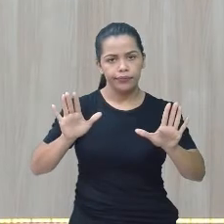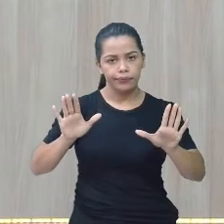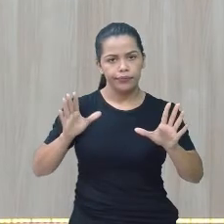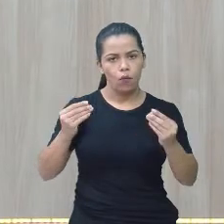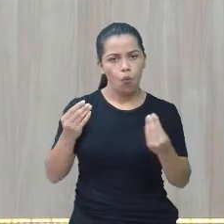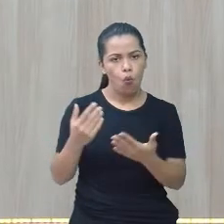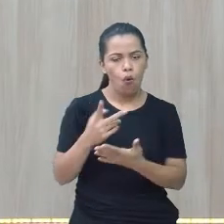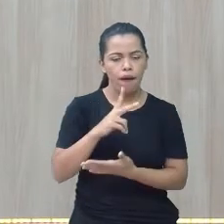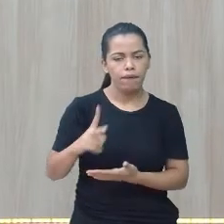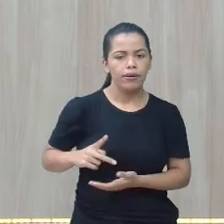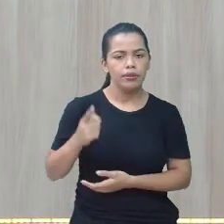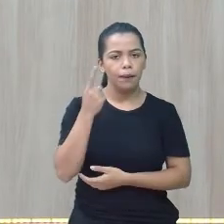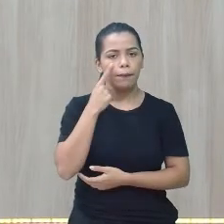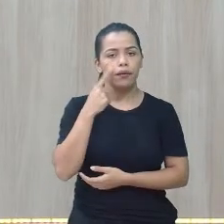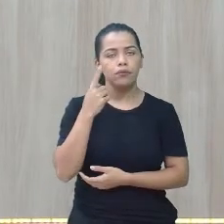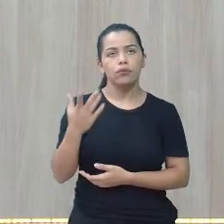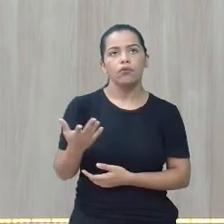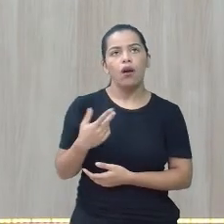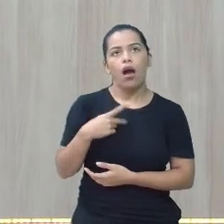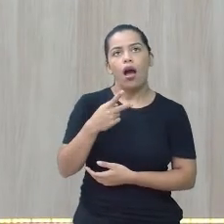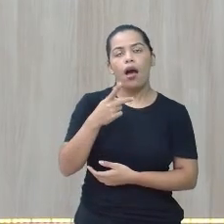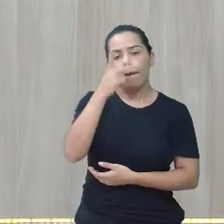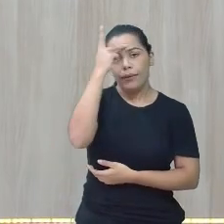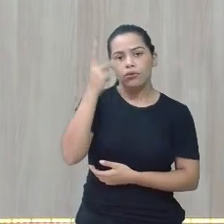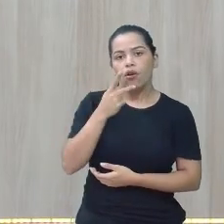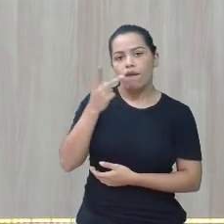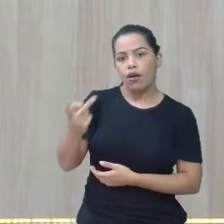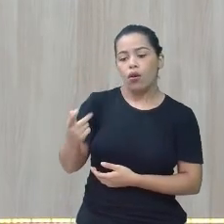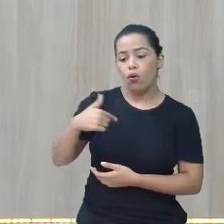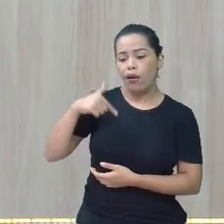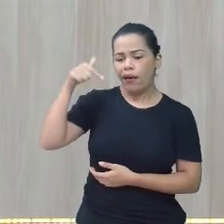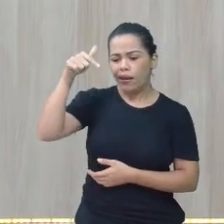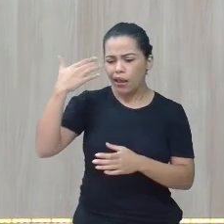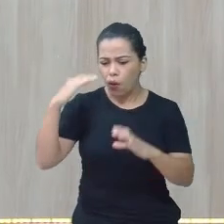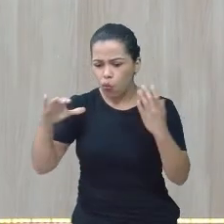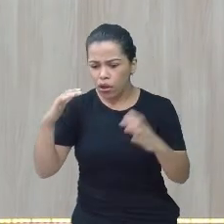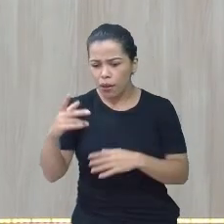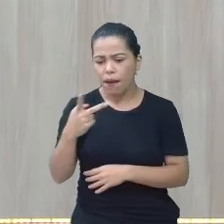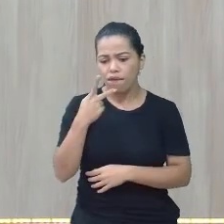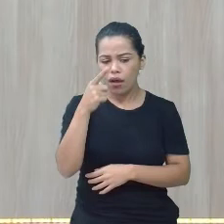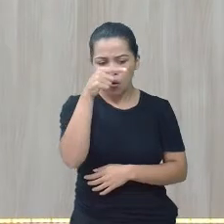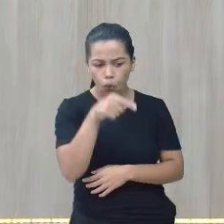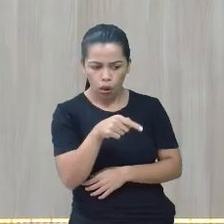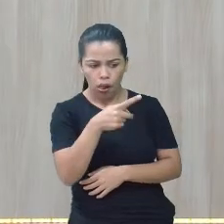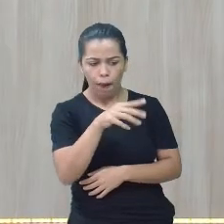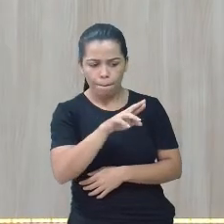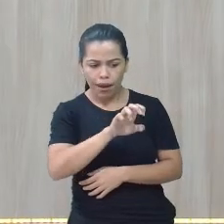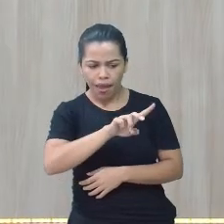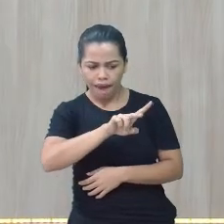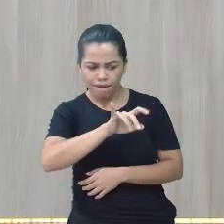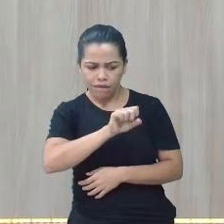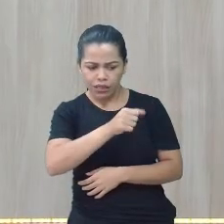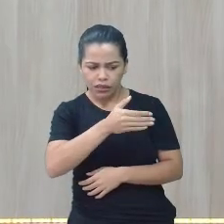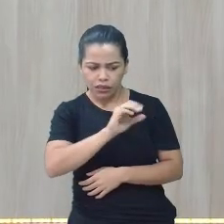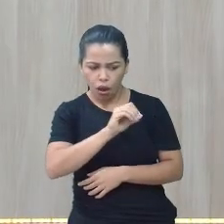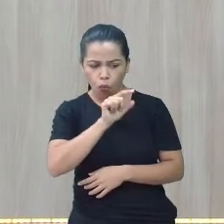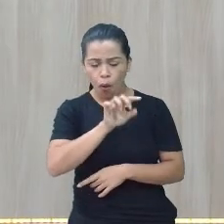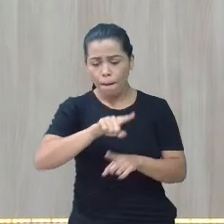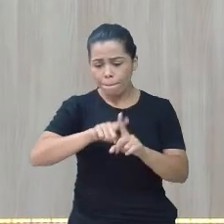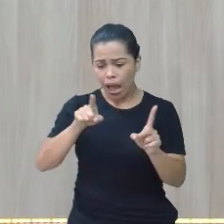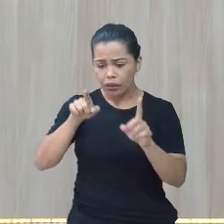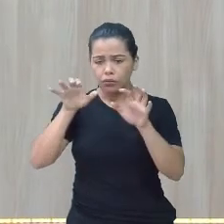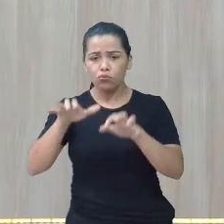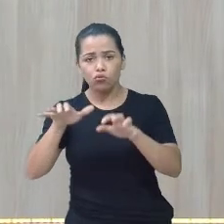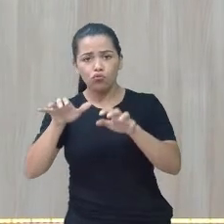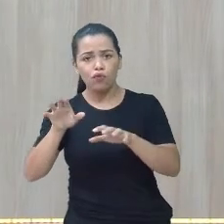as pessoas dizer, eita, a previsão de uma coisa, aconteceu outra, mas o nome é bem claro ali, é previsão do tempo e não afirmação